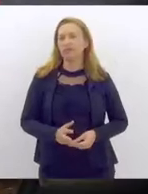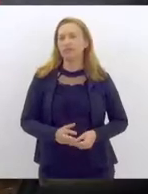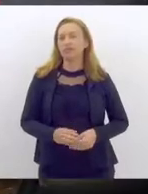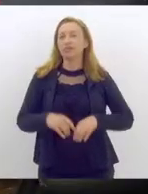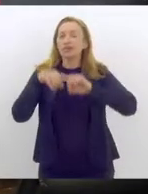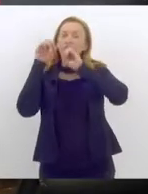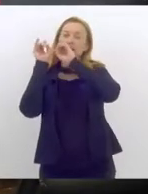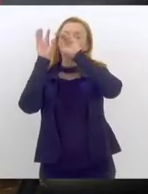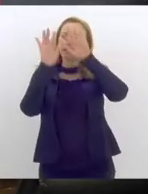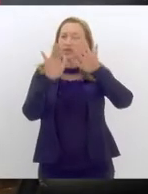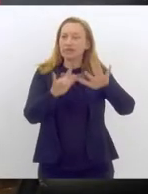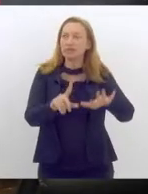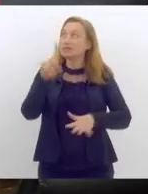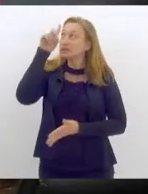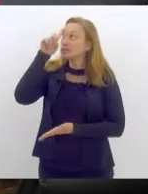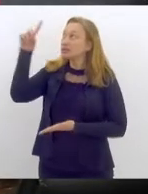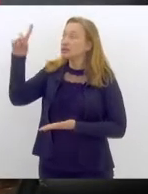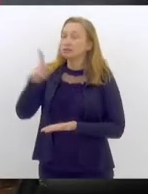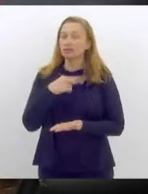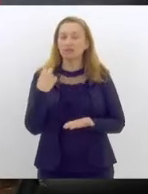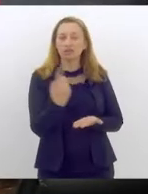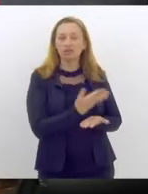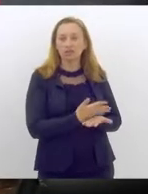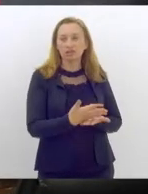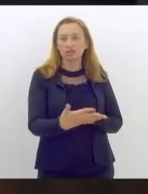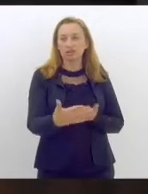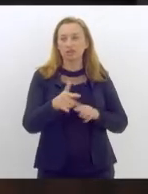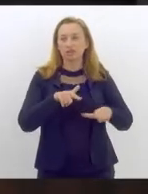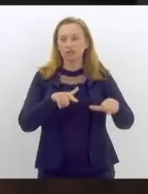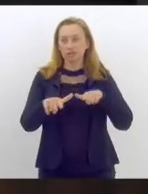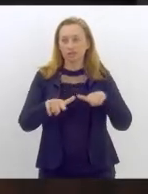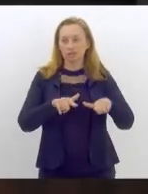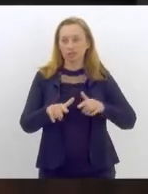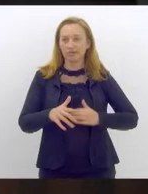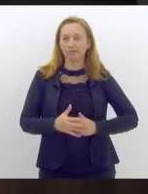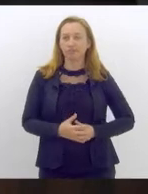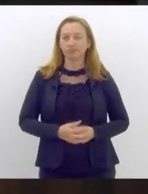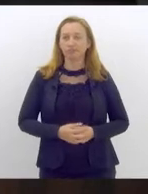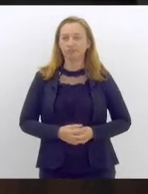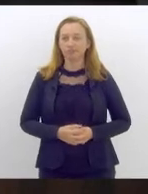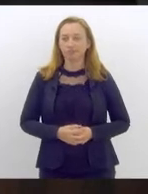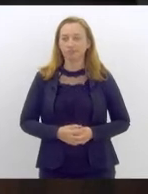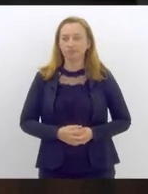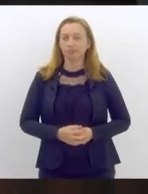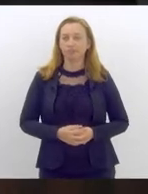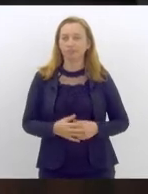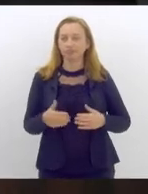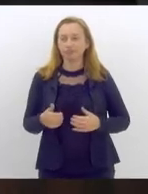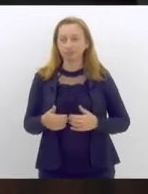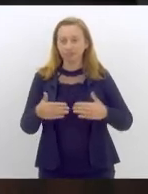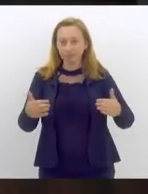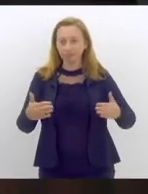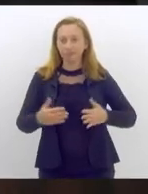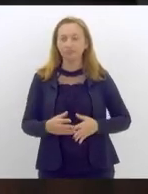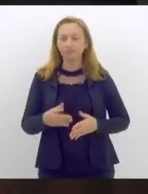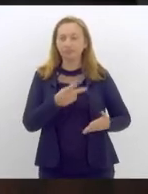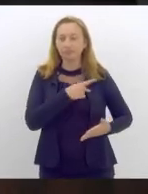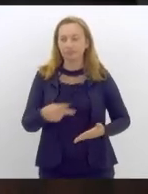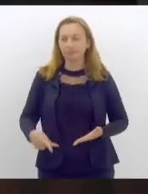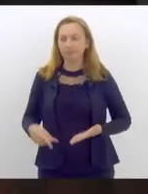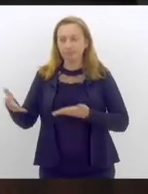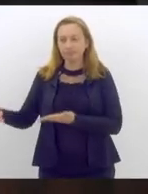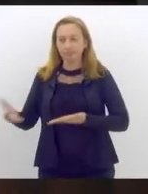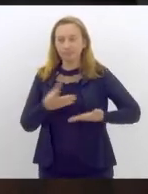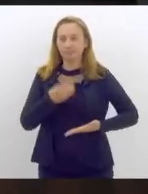havendo número legal e sobre a proteção de Deus iniciamos nosso trabalho está aberto a sessão presença convida